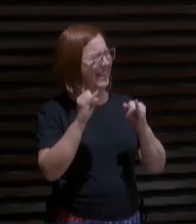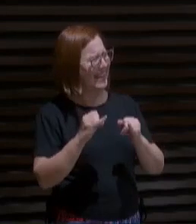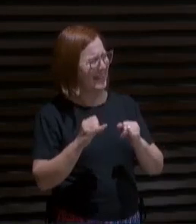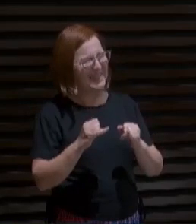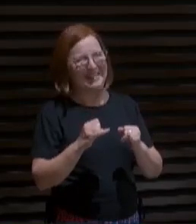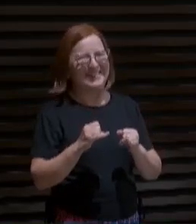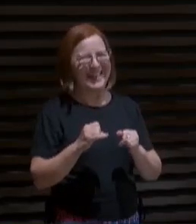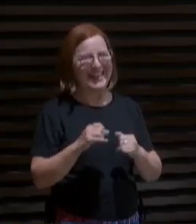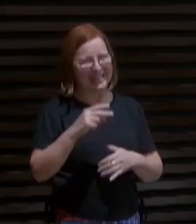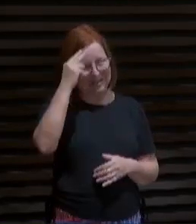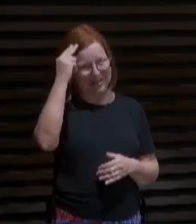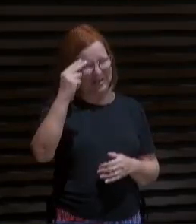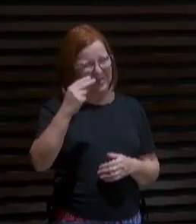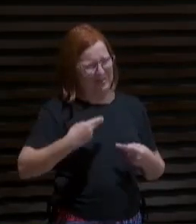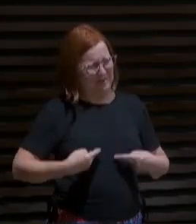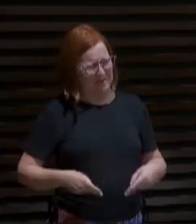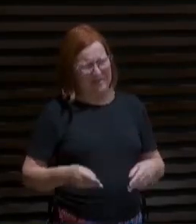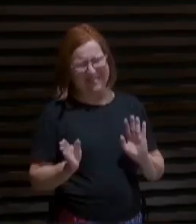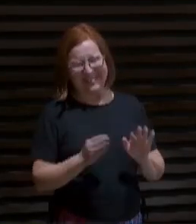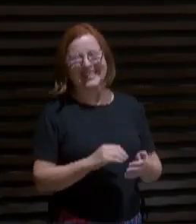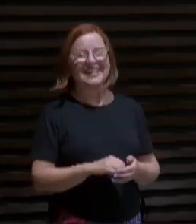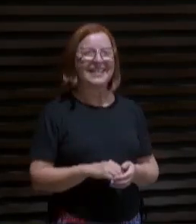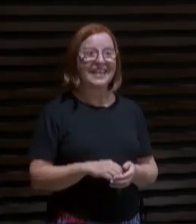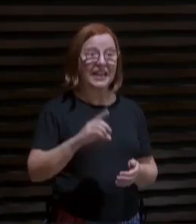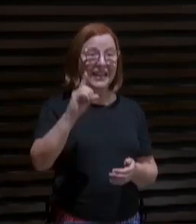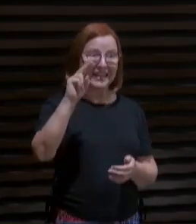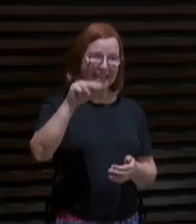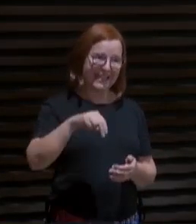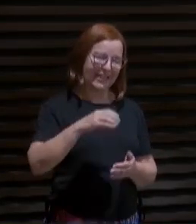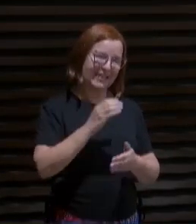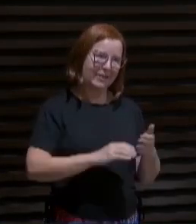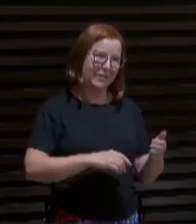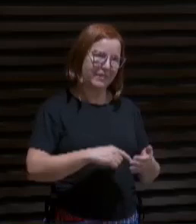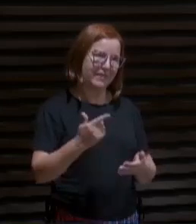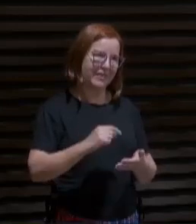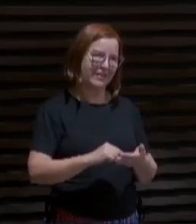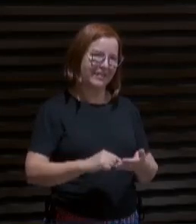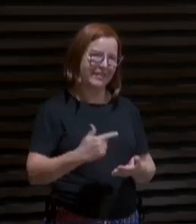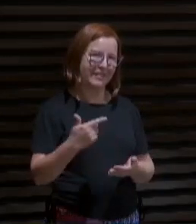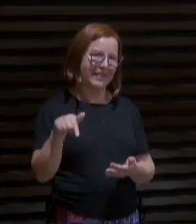Mas aí vamos lá para Daniel capítulo 2, verso 27.